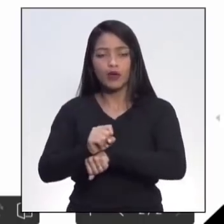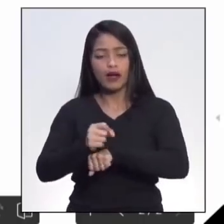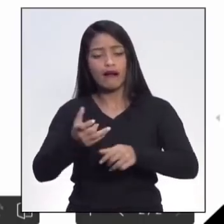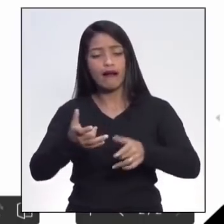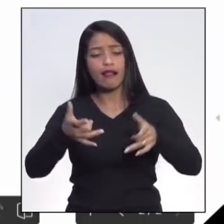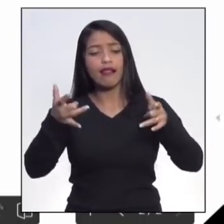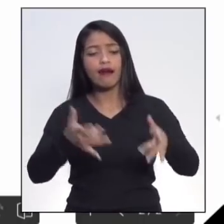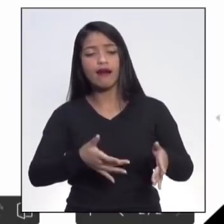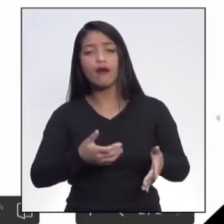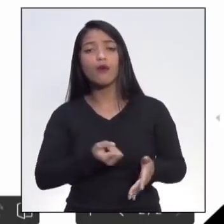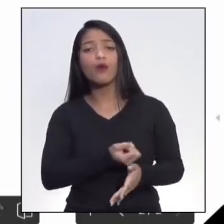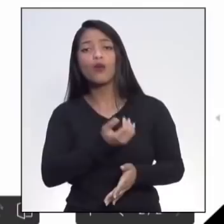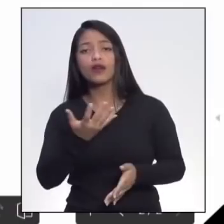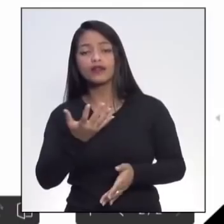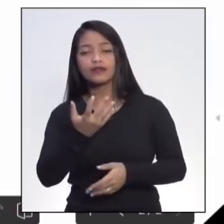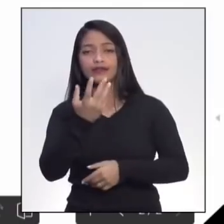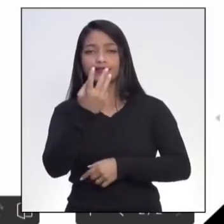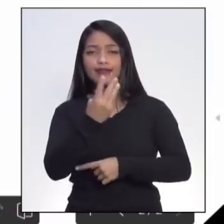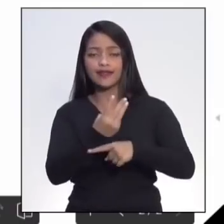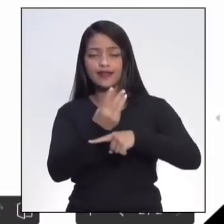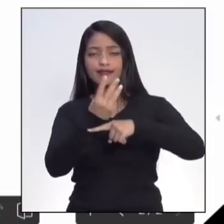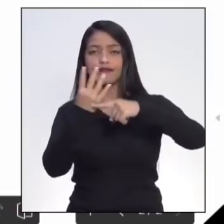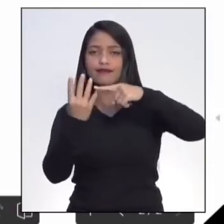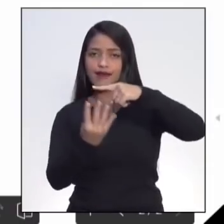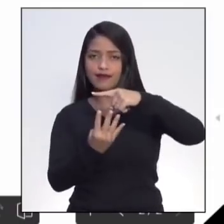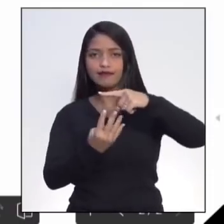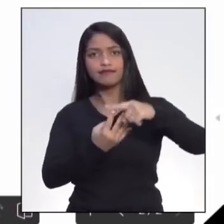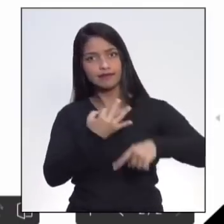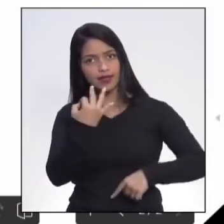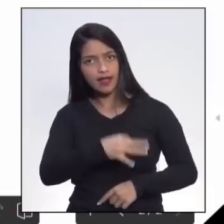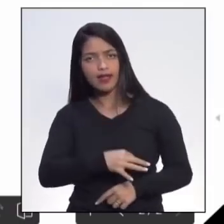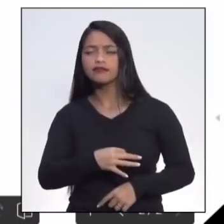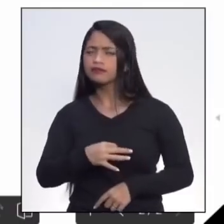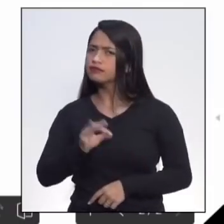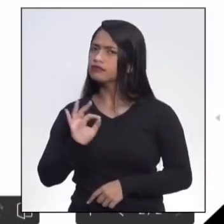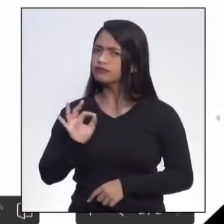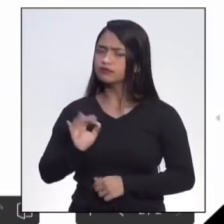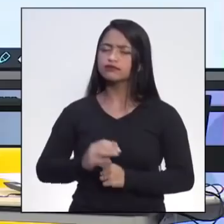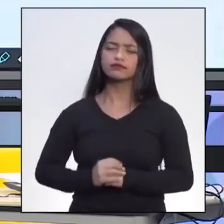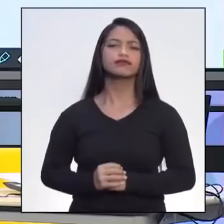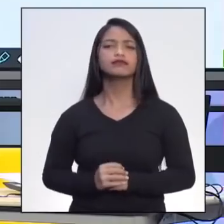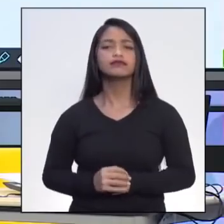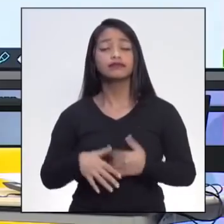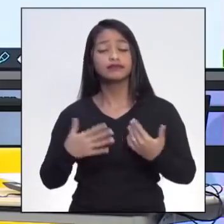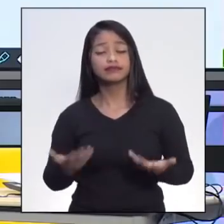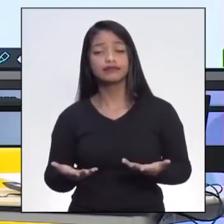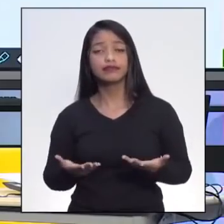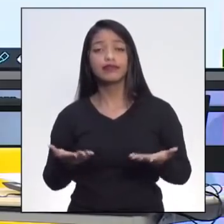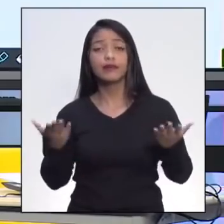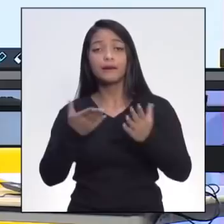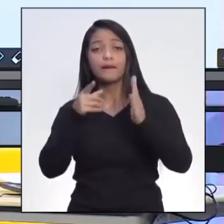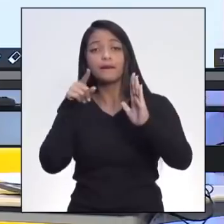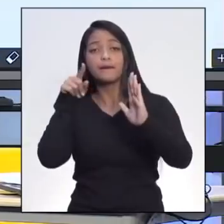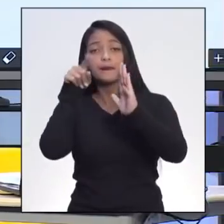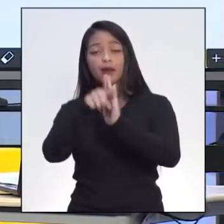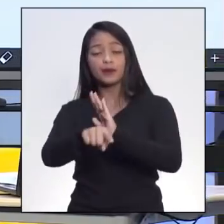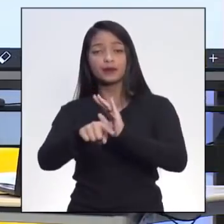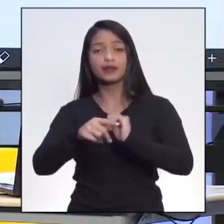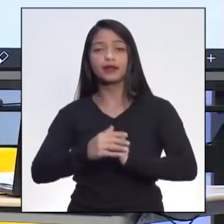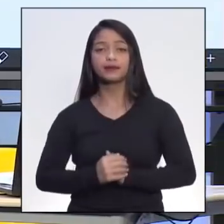3/4. Tudo bem? Certo. É isso, né? Ele quer saber a quantidade